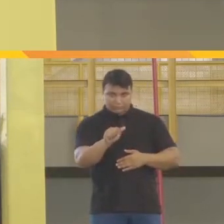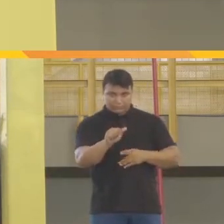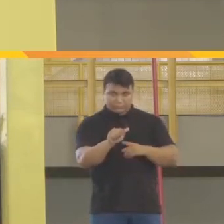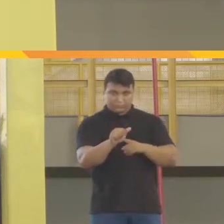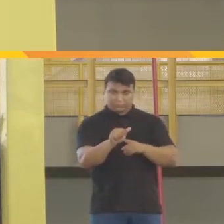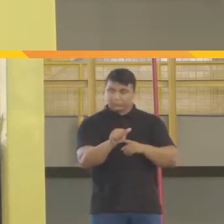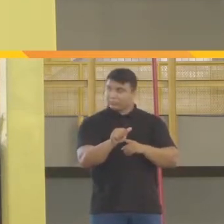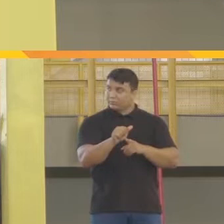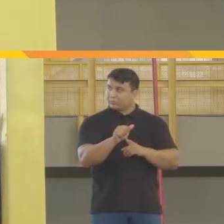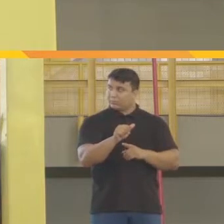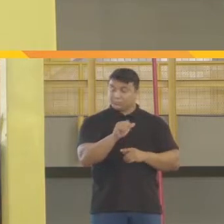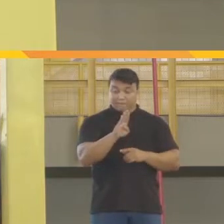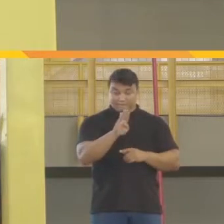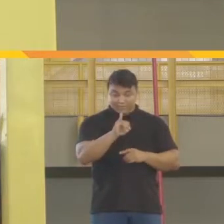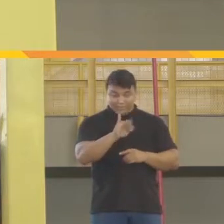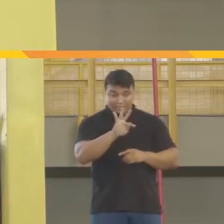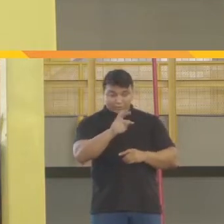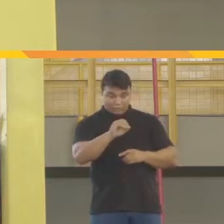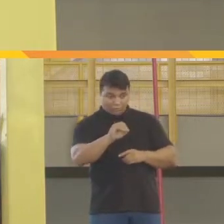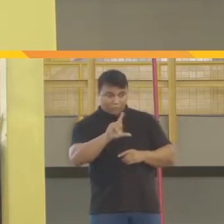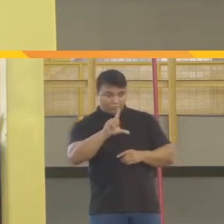Bitola.